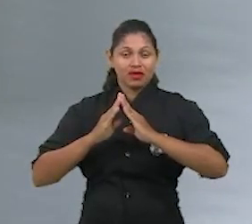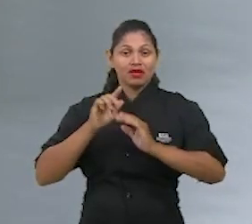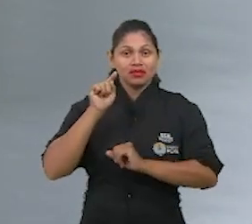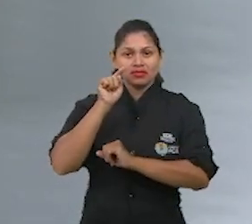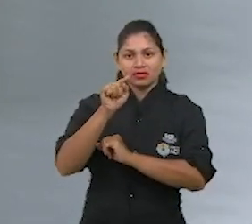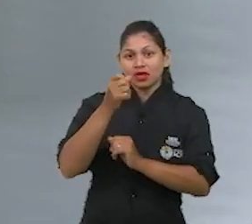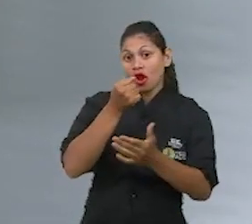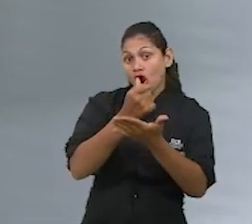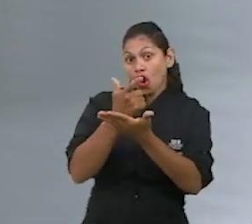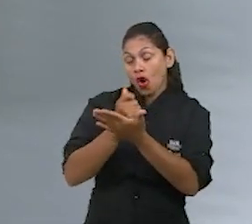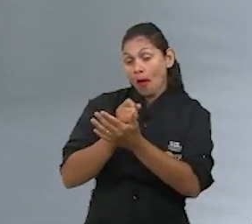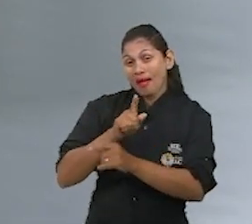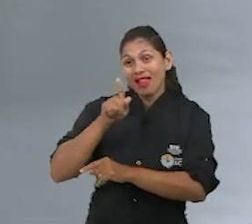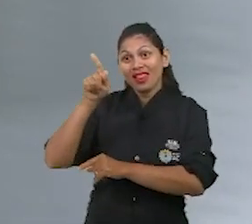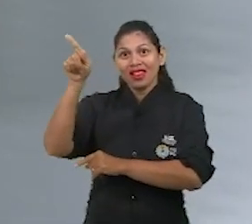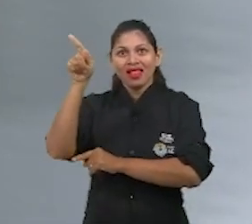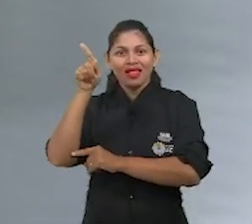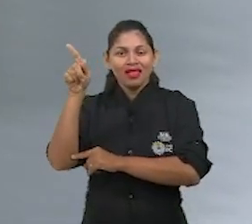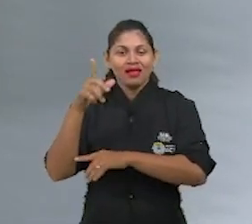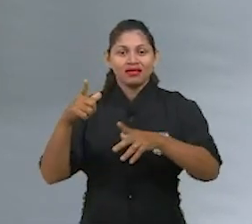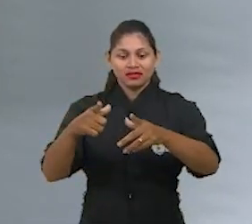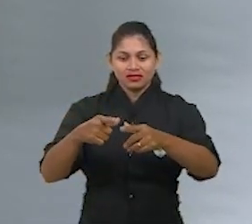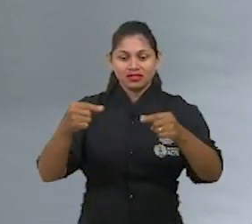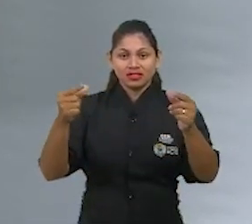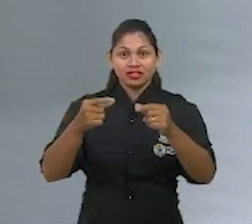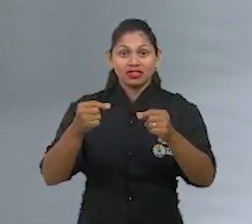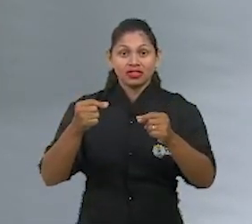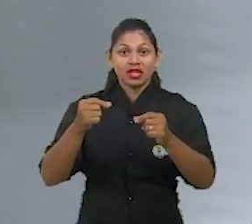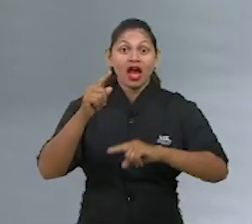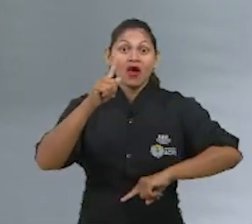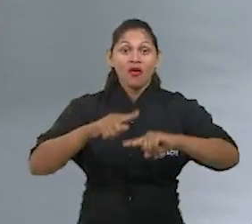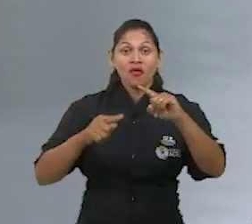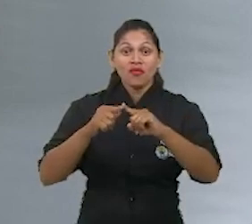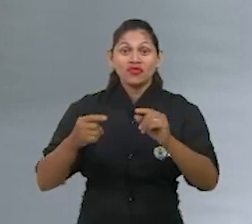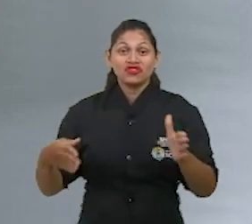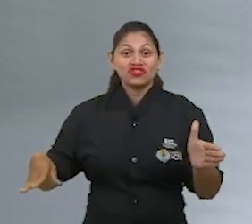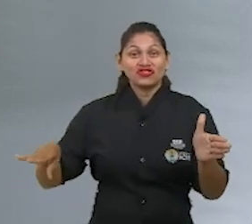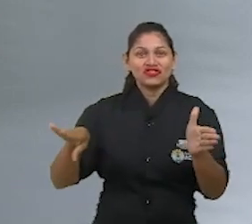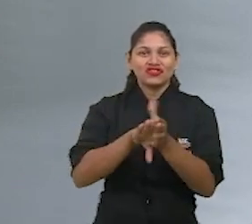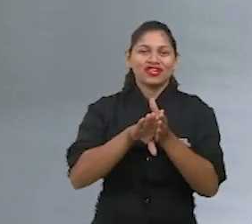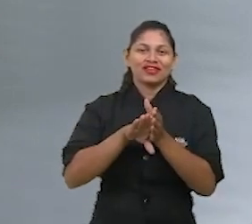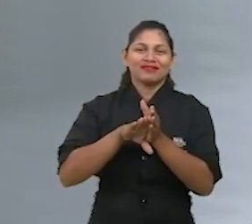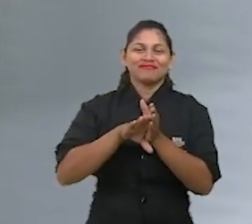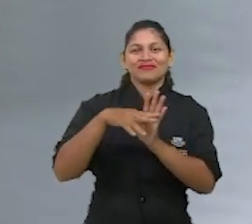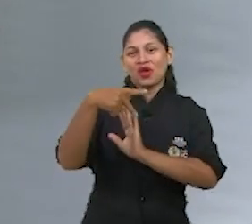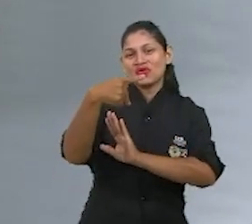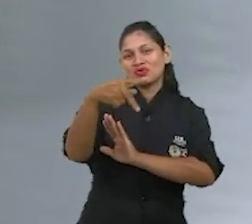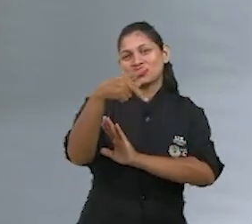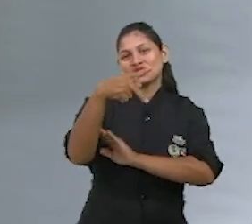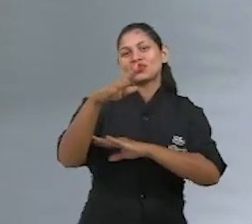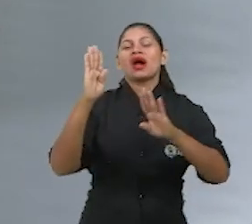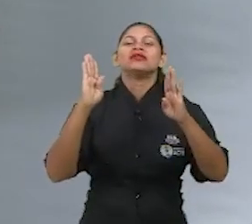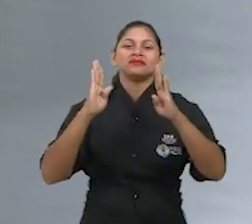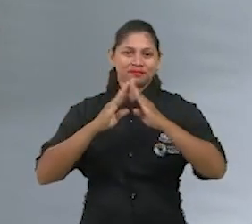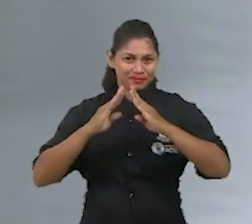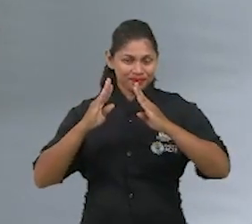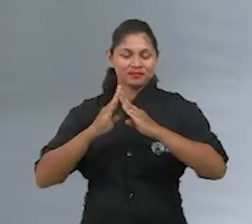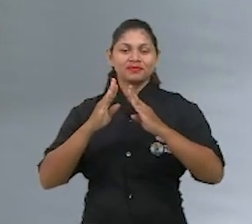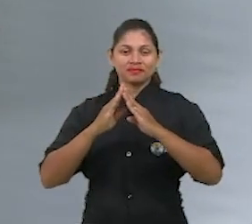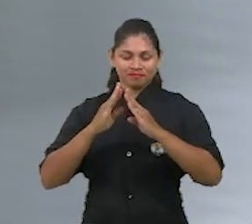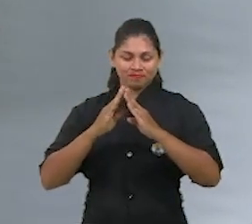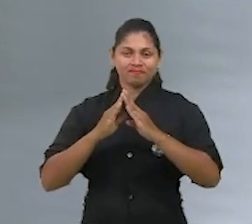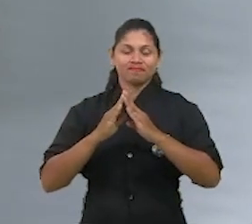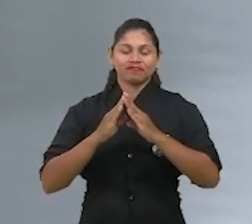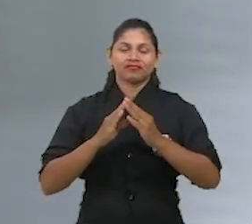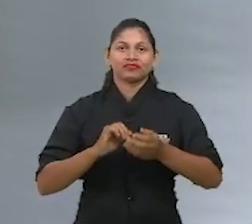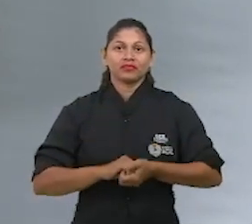até a sua casa. Olha que interessante, é importante falar que recentemente, aliás, de uns meses para cá, tem surgido um